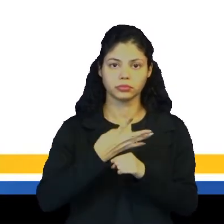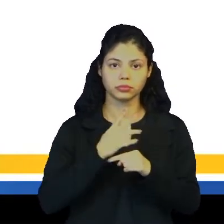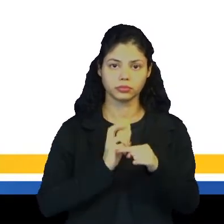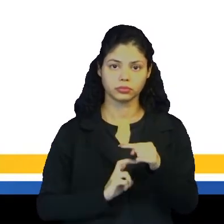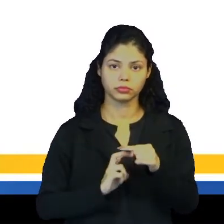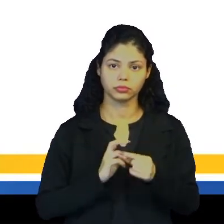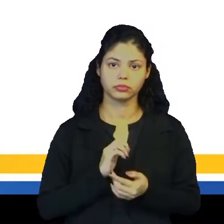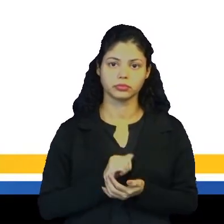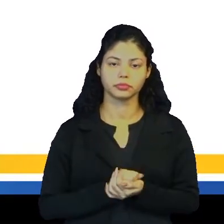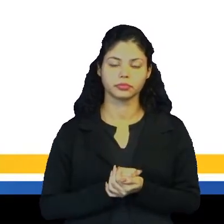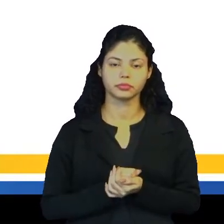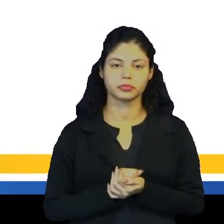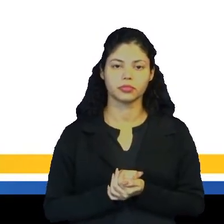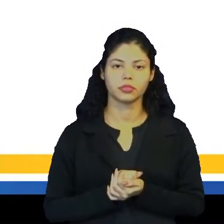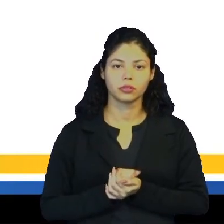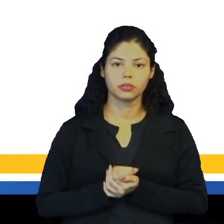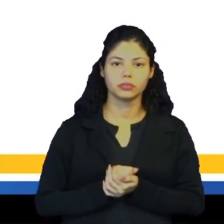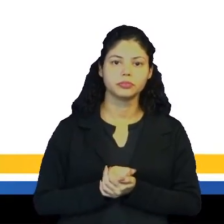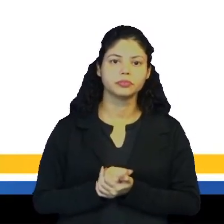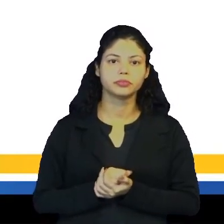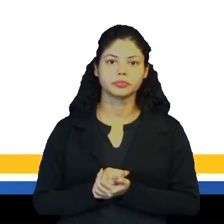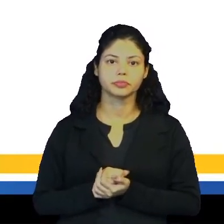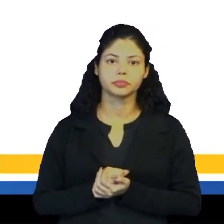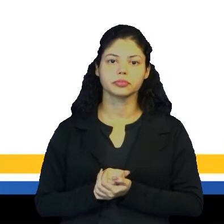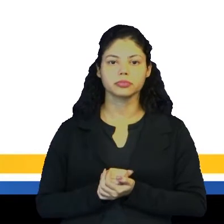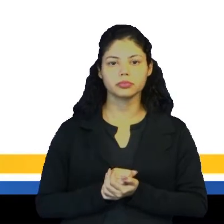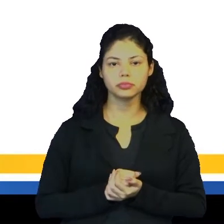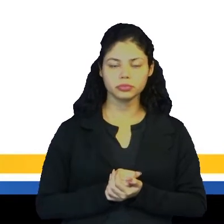e 4/5, olha só.